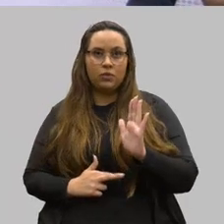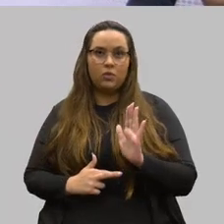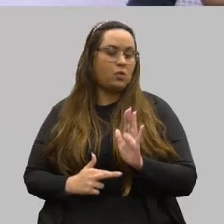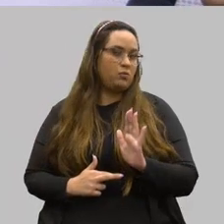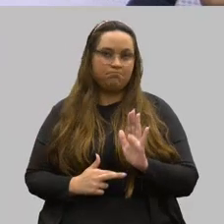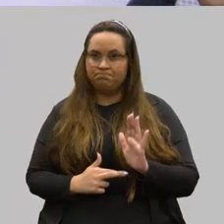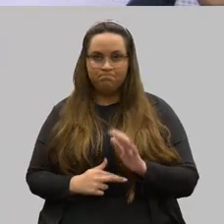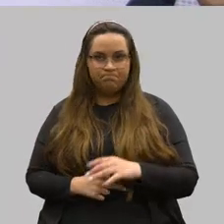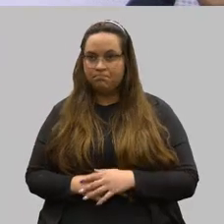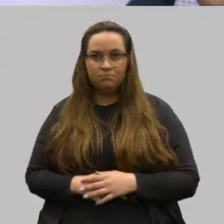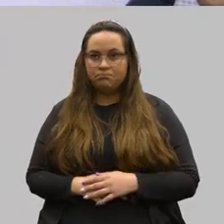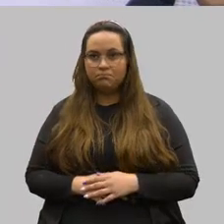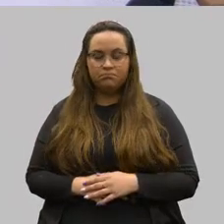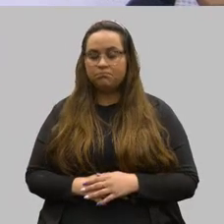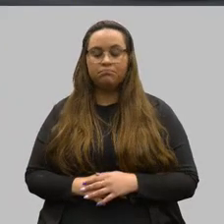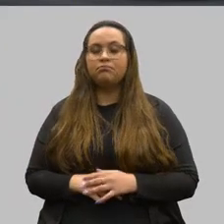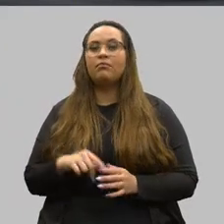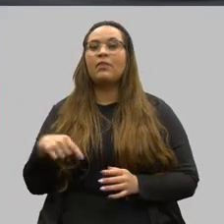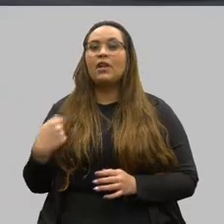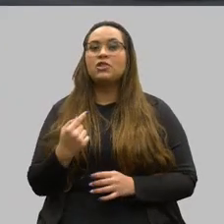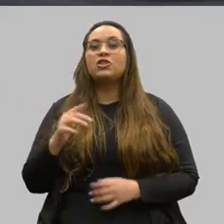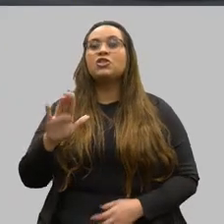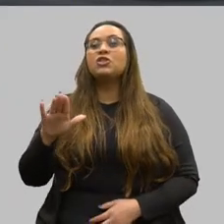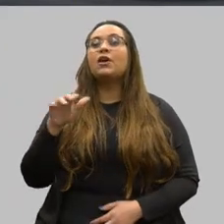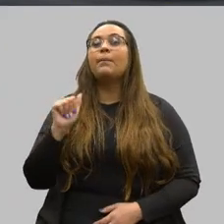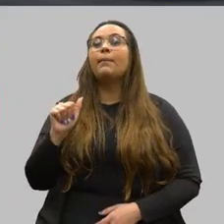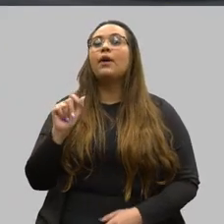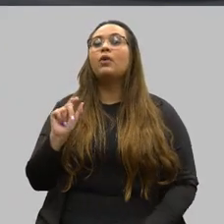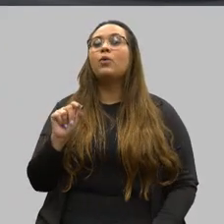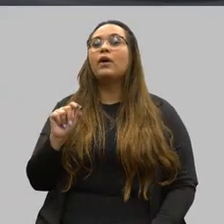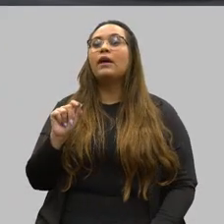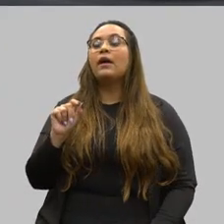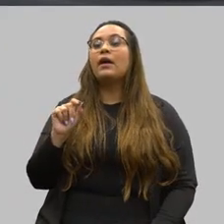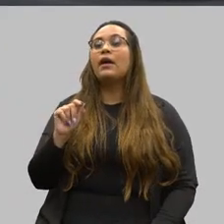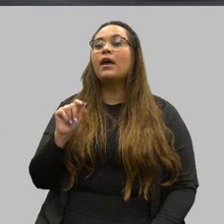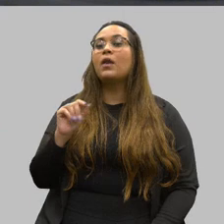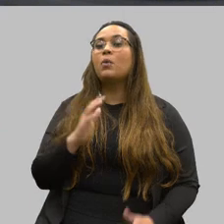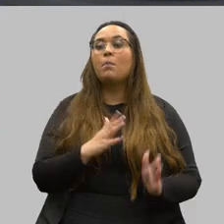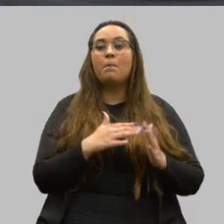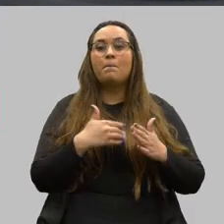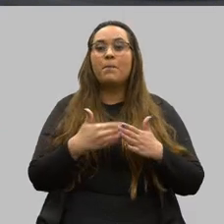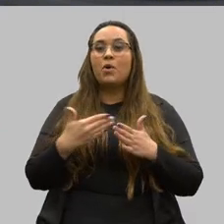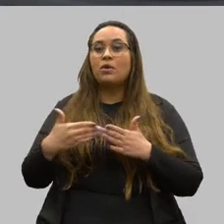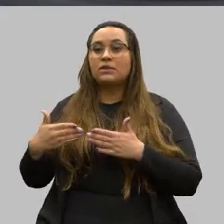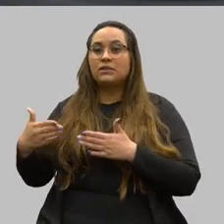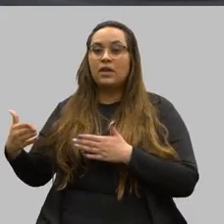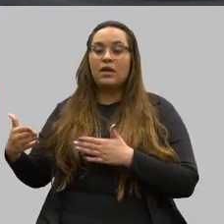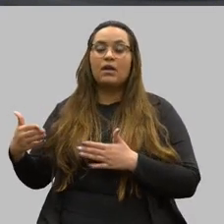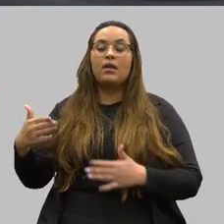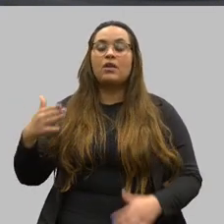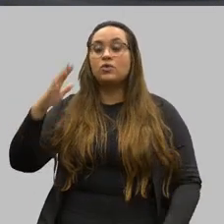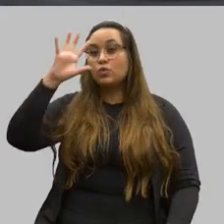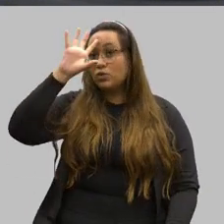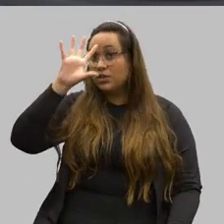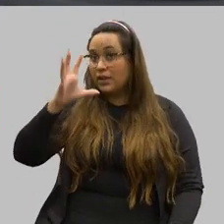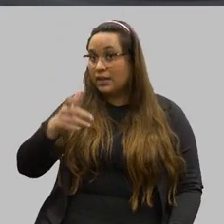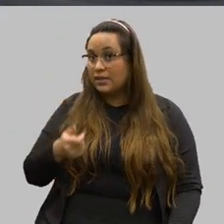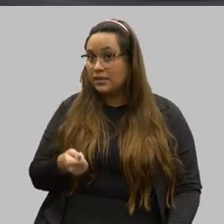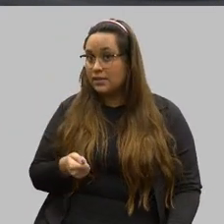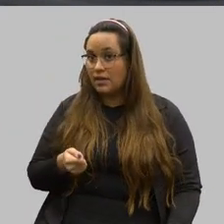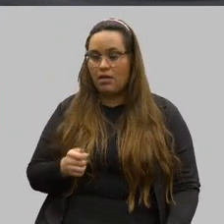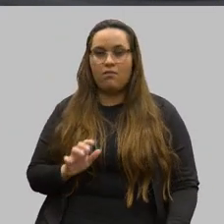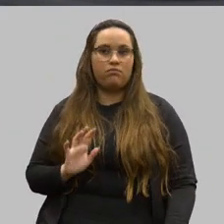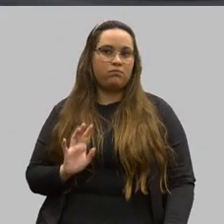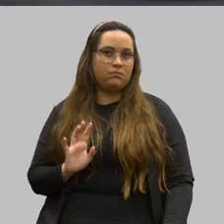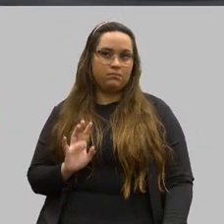eh chamados para participar do processo de decisão no intuito de qual seria a melhor decisão mas